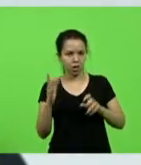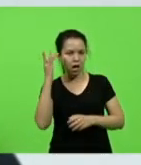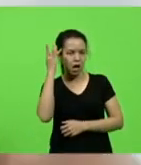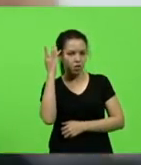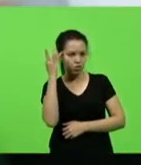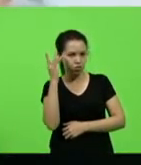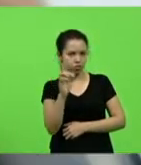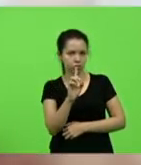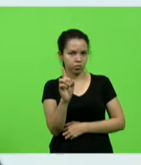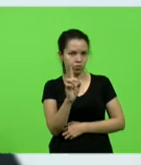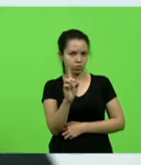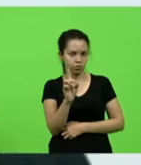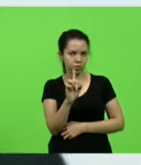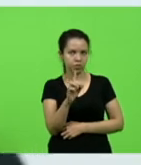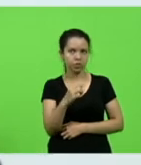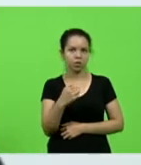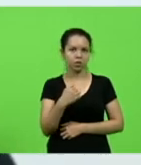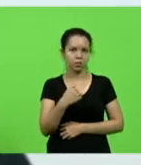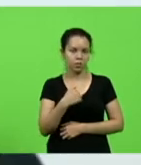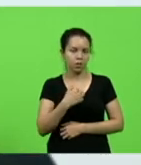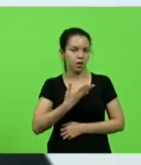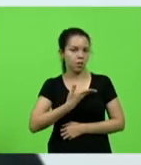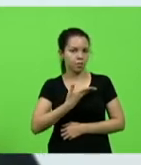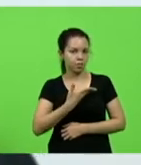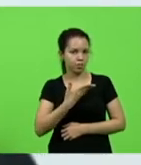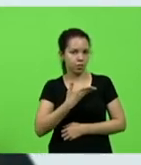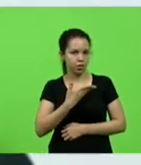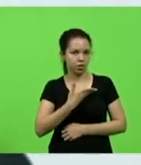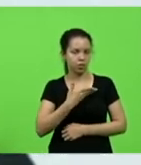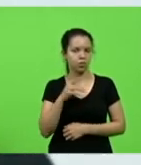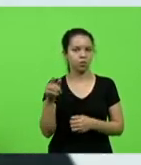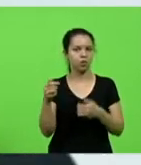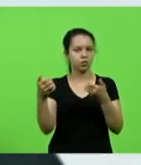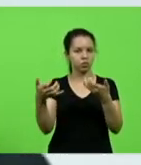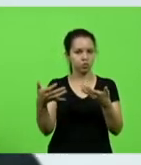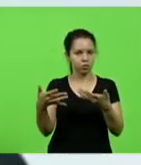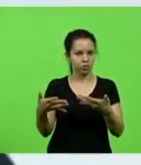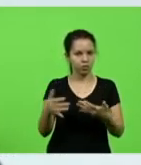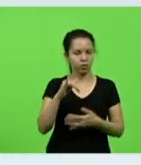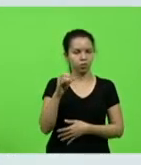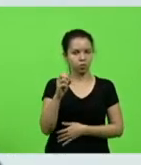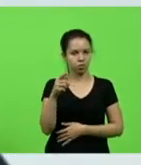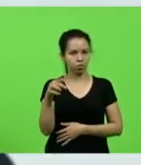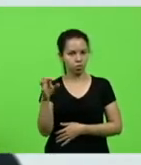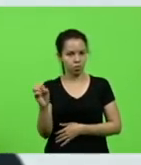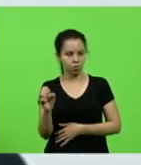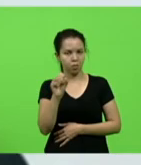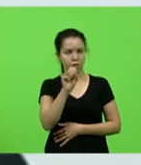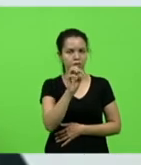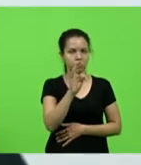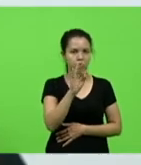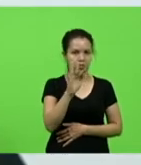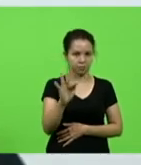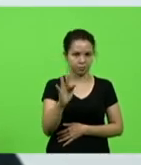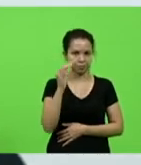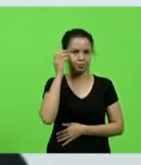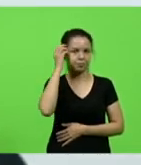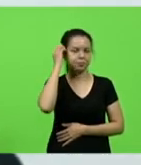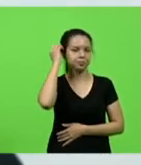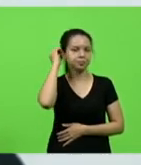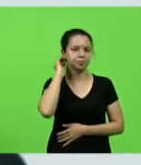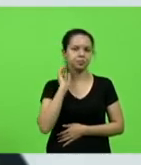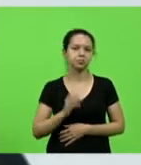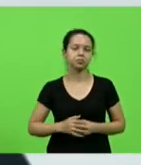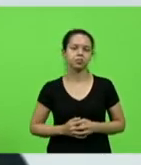retornar aquilo que o meu grande amigo e grande colega João Botega tratou, que é a decisão do STF. Aqui eu faço um